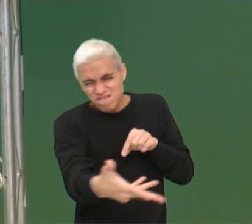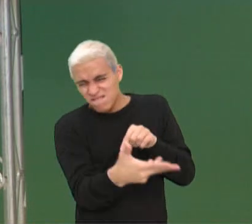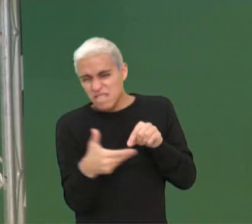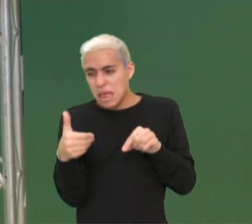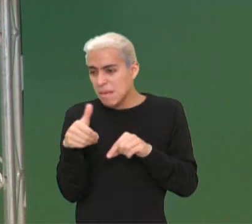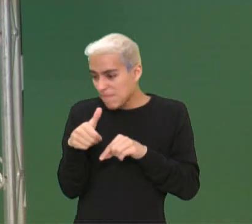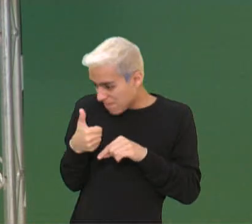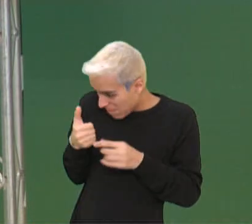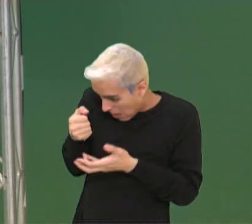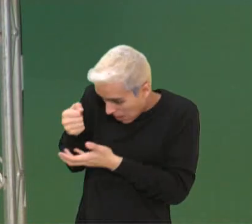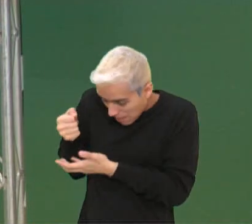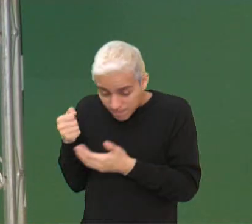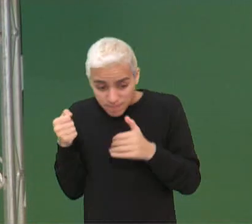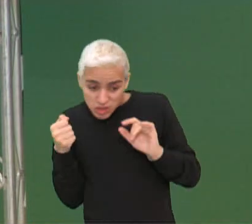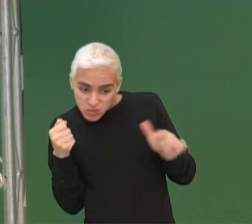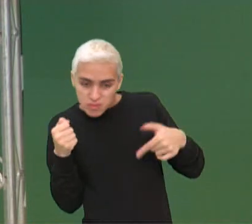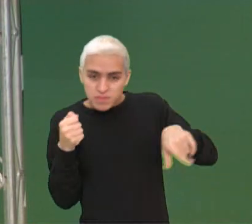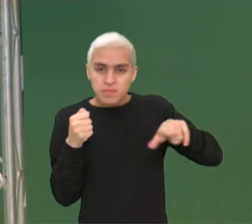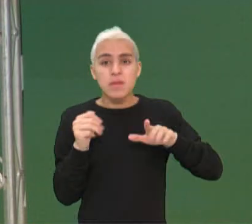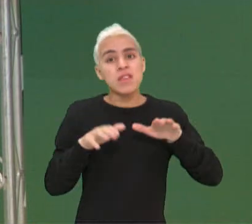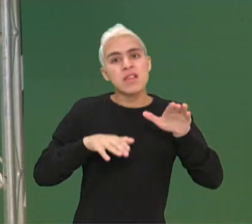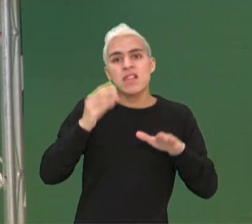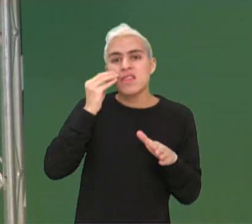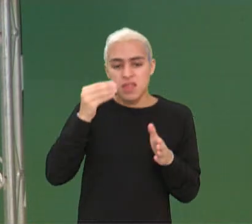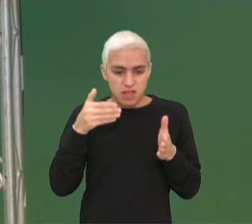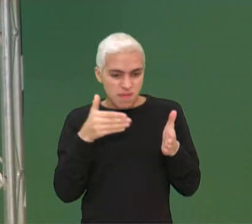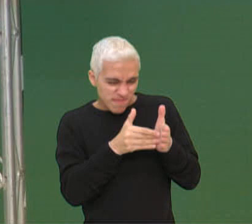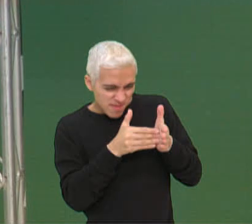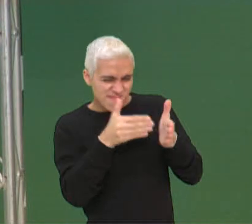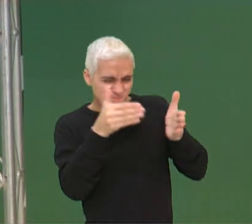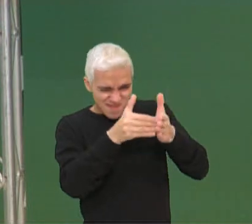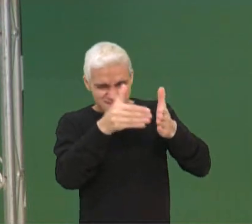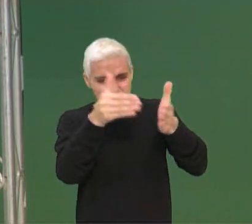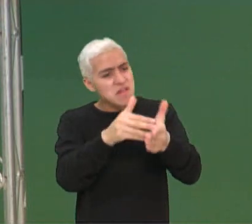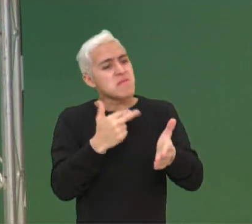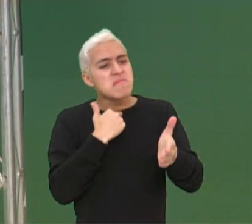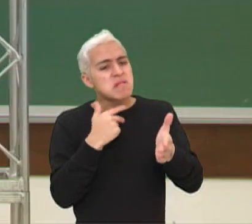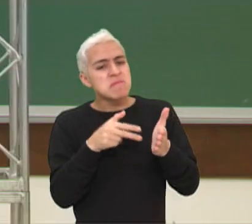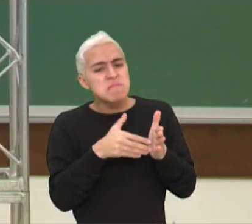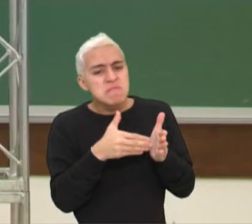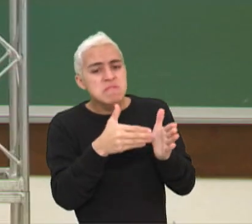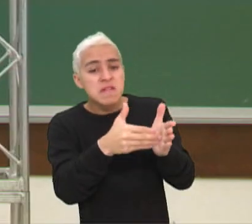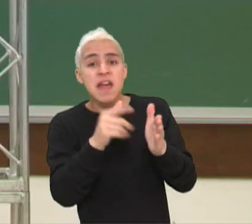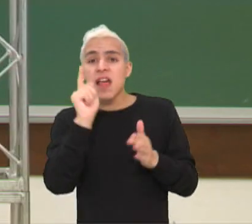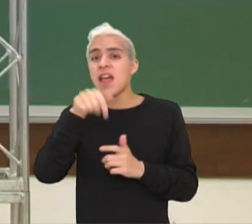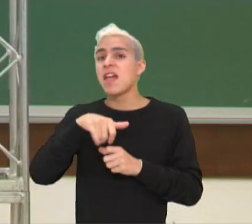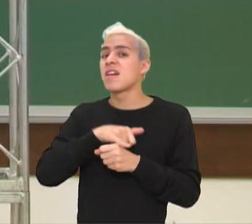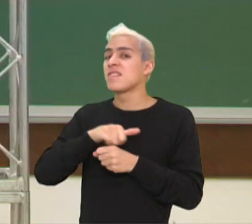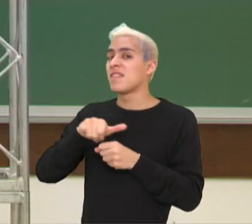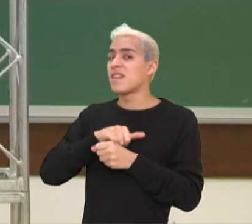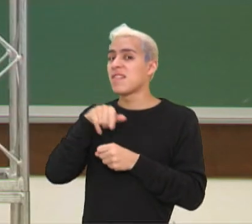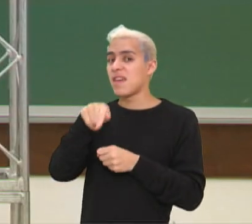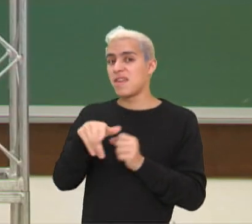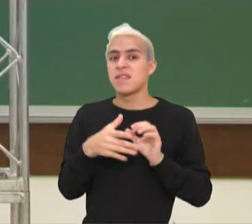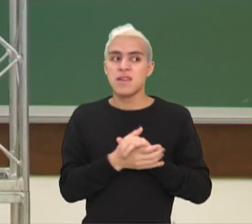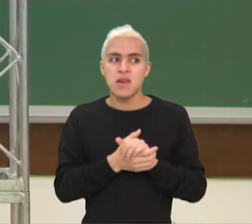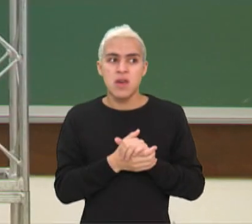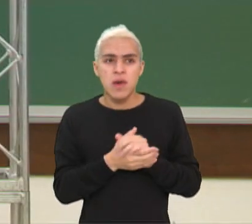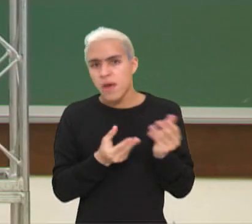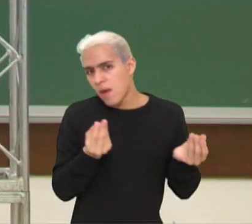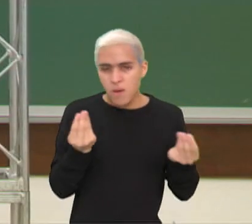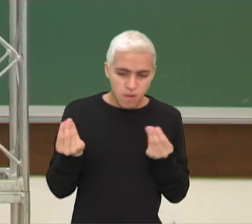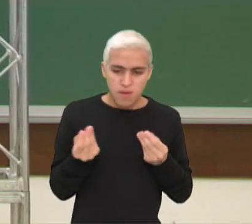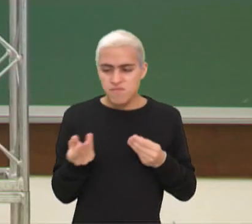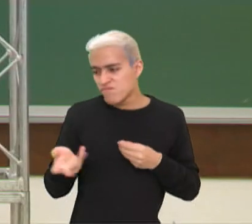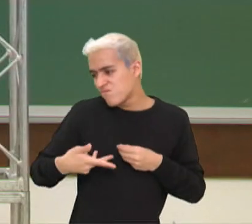Algumas vezes se tenta vencer por meio do bloqueio de todos os movimentos do oponente. Então ele é um jogo de estratégia, né? Não tem como você jogar um